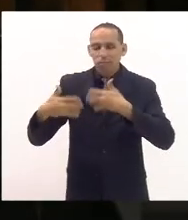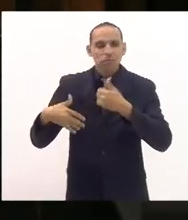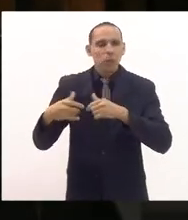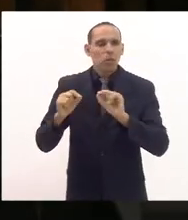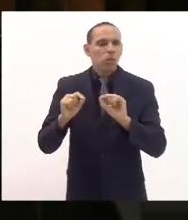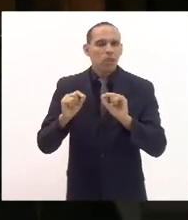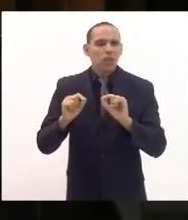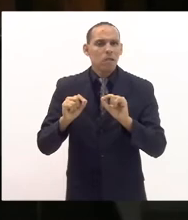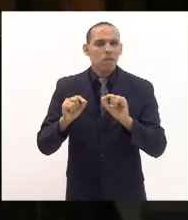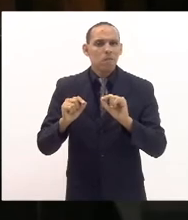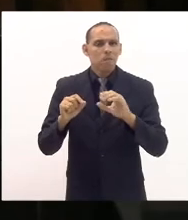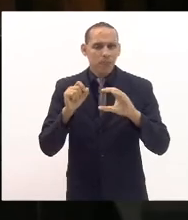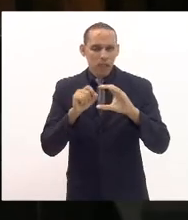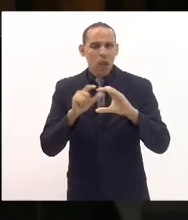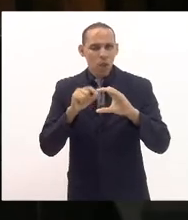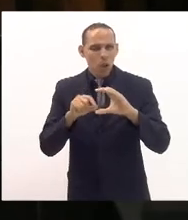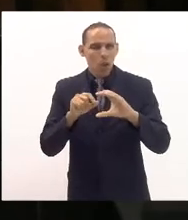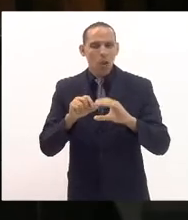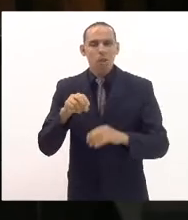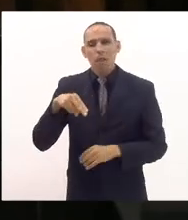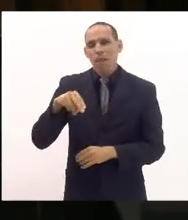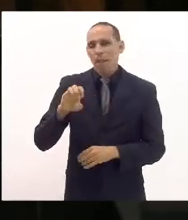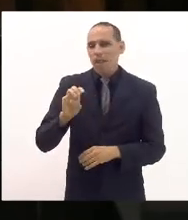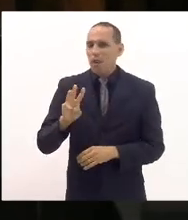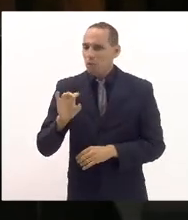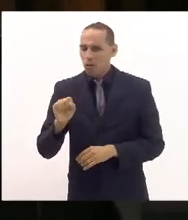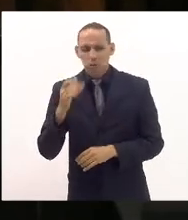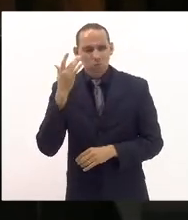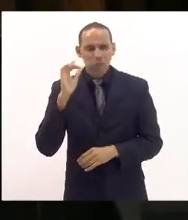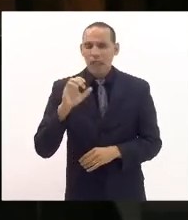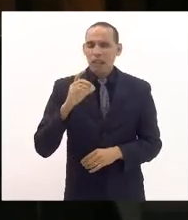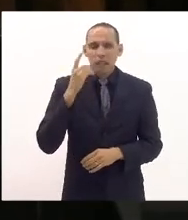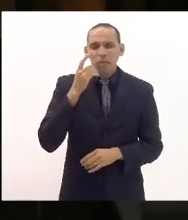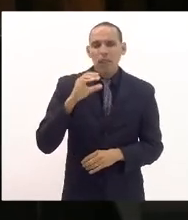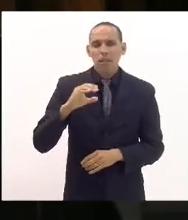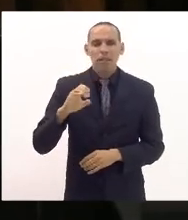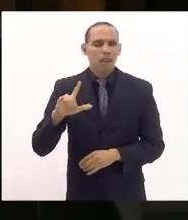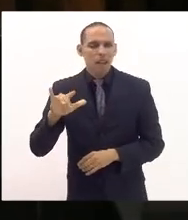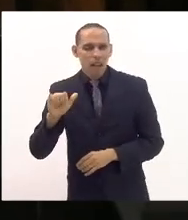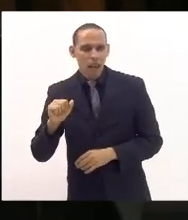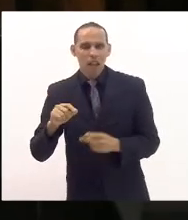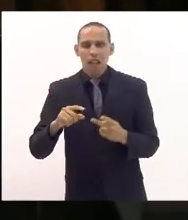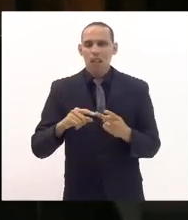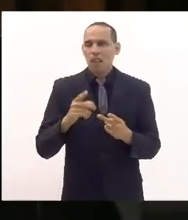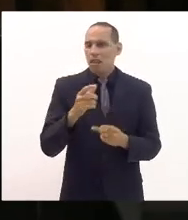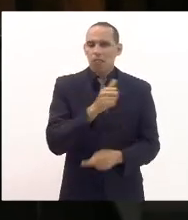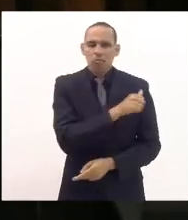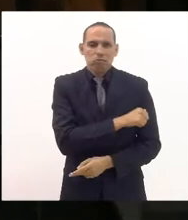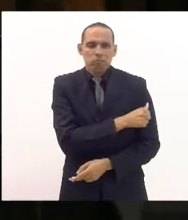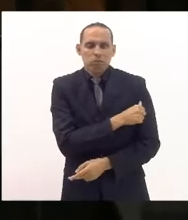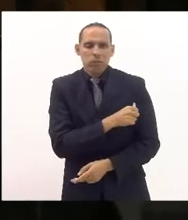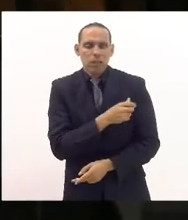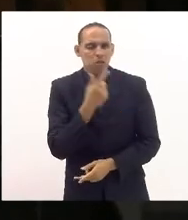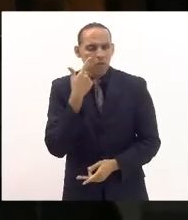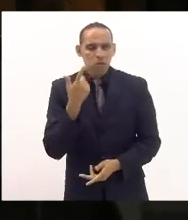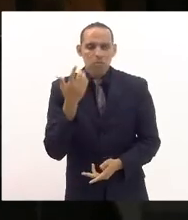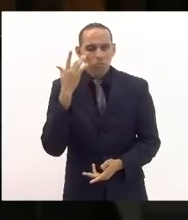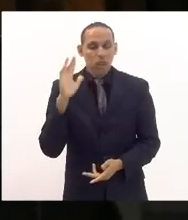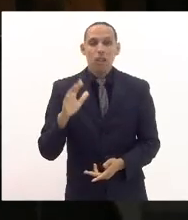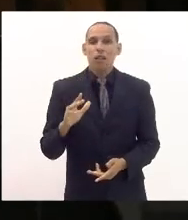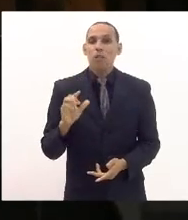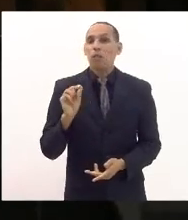hoje na Globo News não sei se a deputada Célia Jordão a deputado a região de giro do cidadão